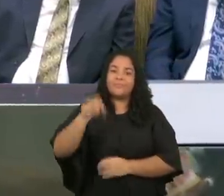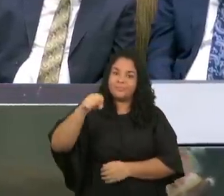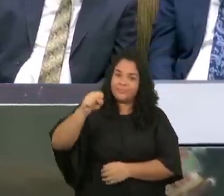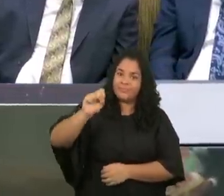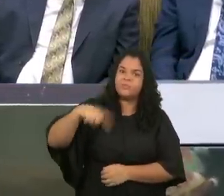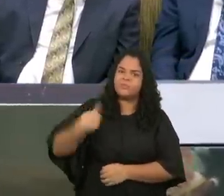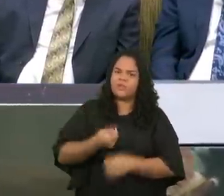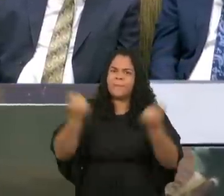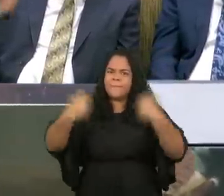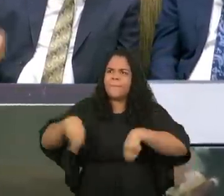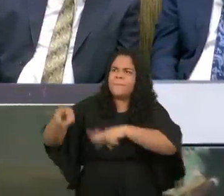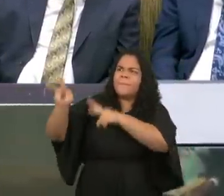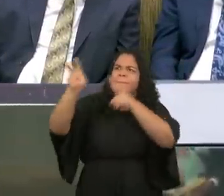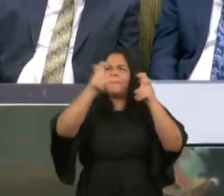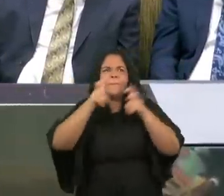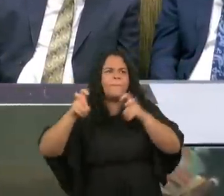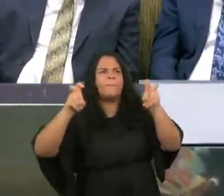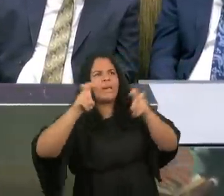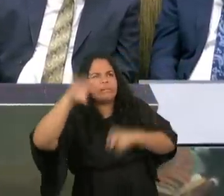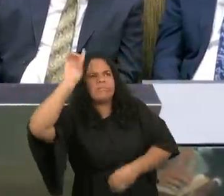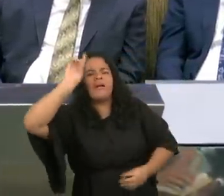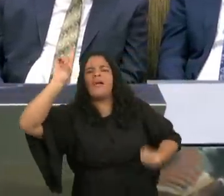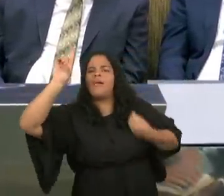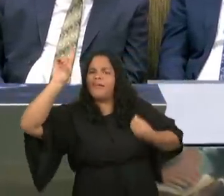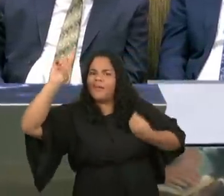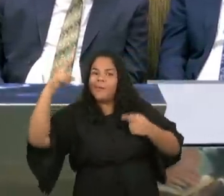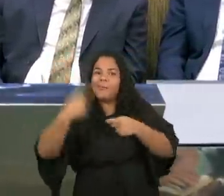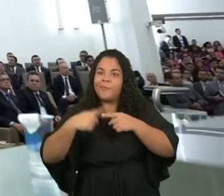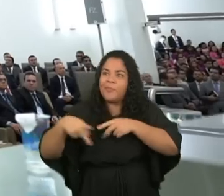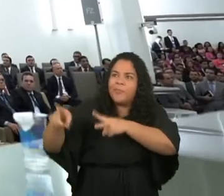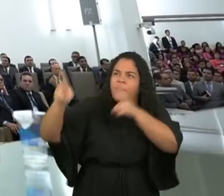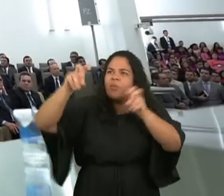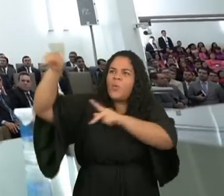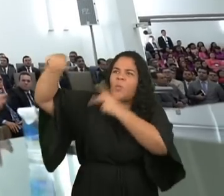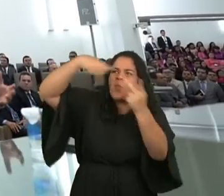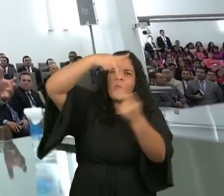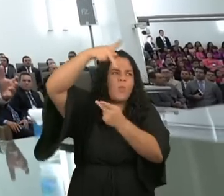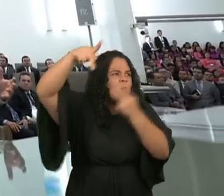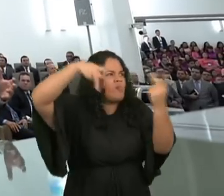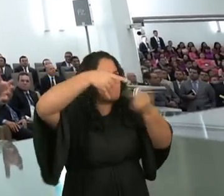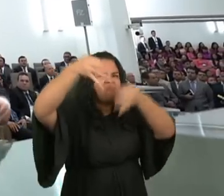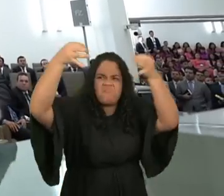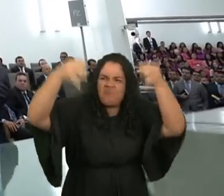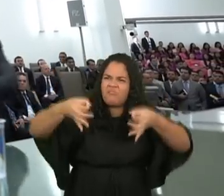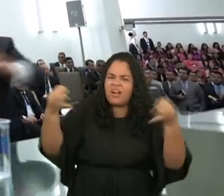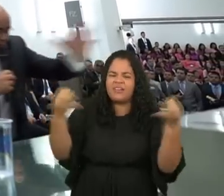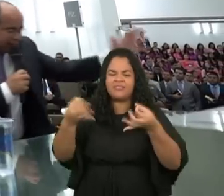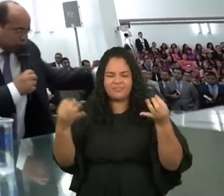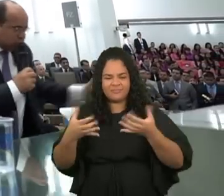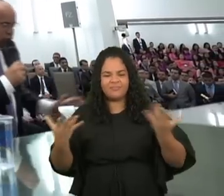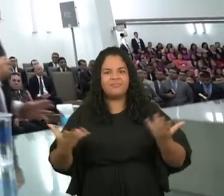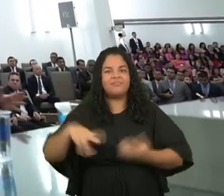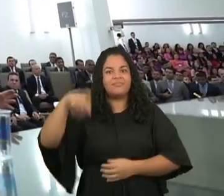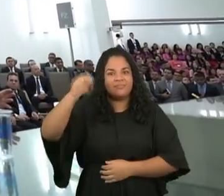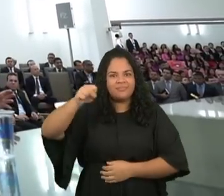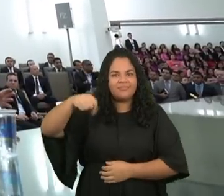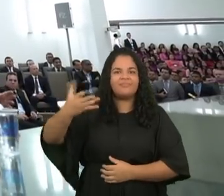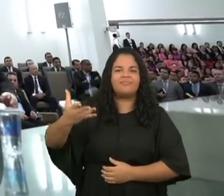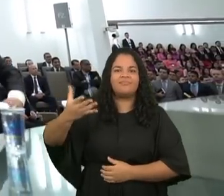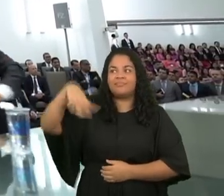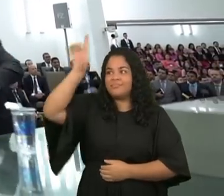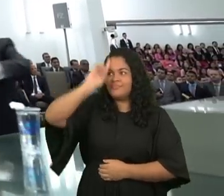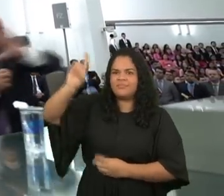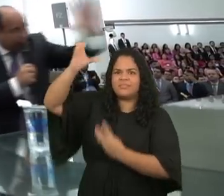pela criação. Já vimos isso, vamos adiante. E podemos achá-lo, o Deus triuno, que fez a tenda do sol,